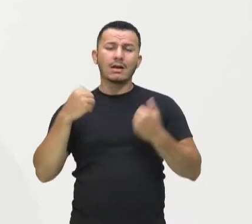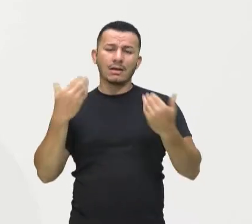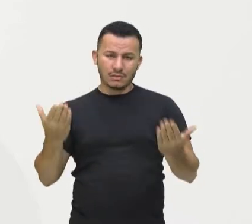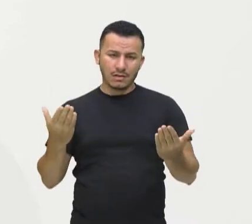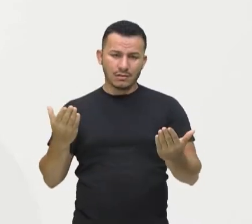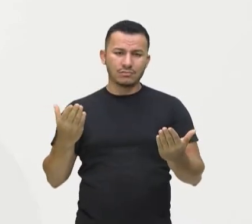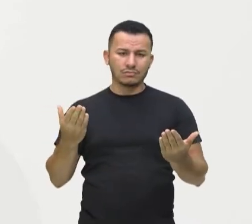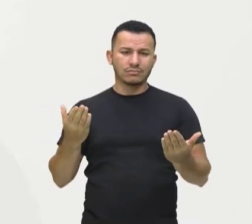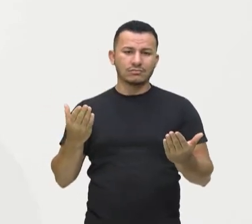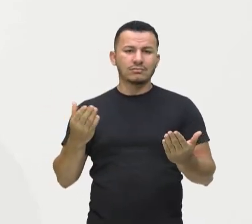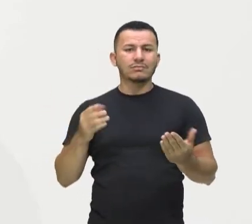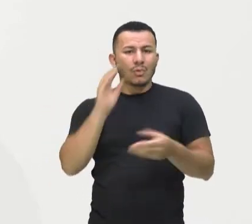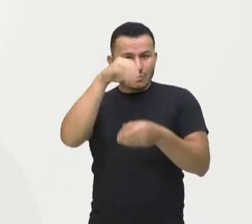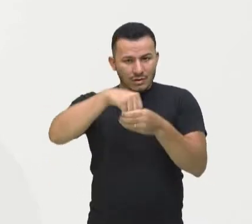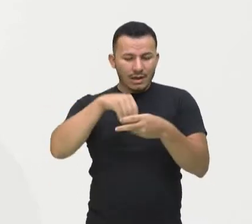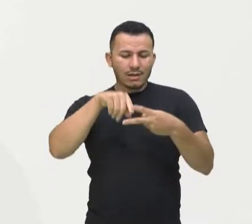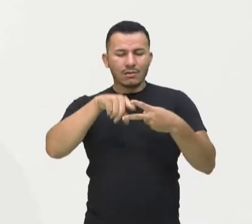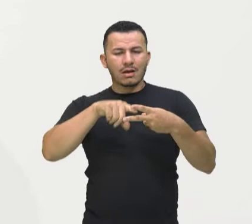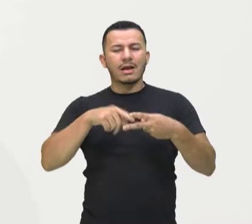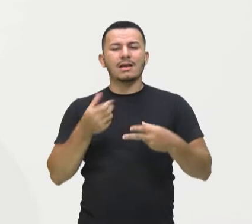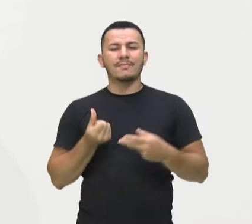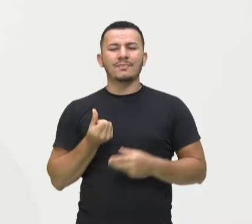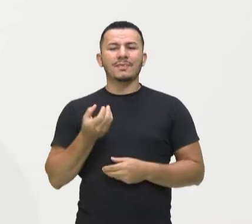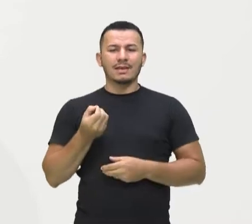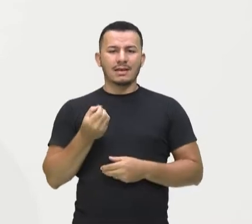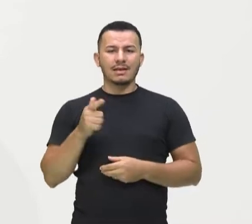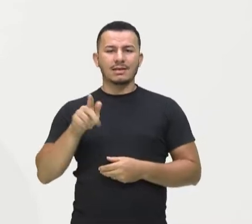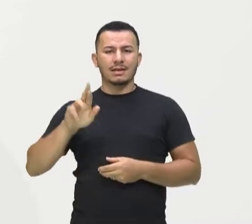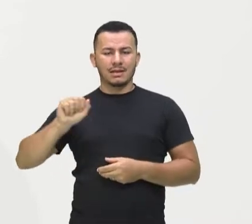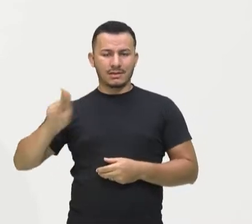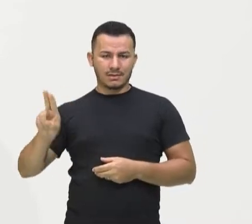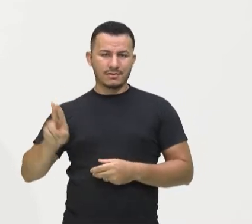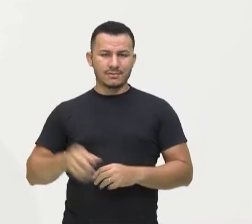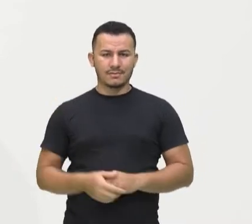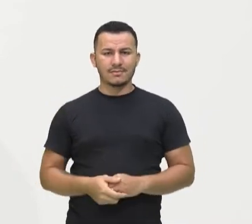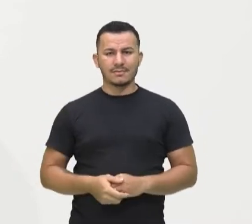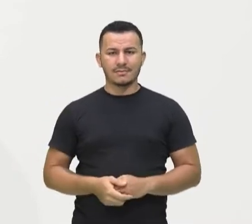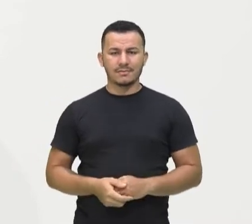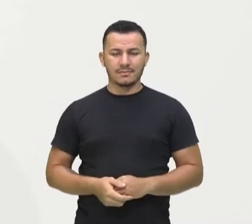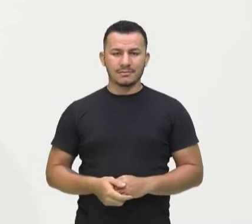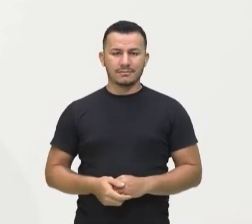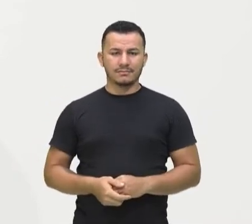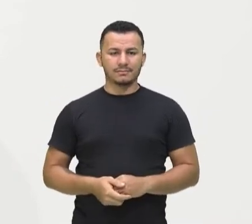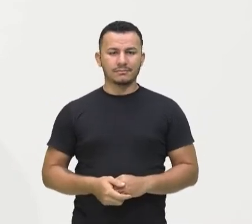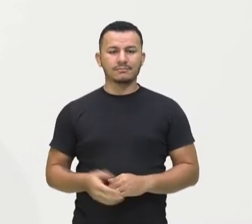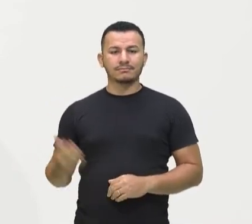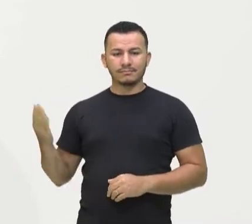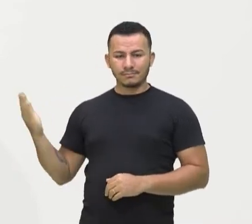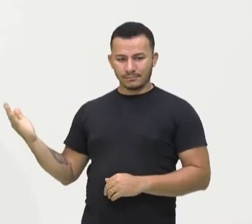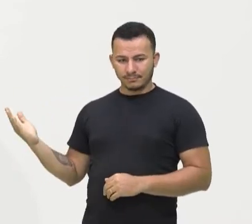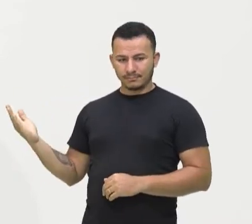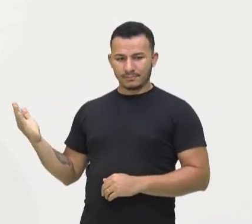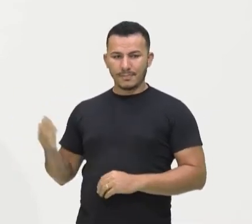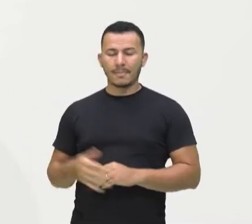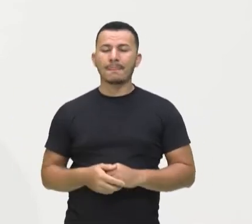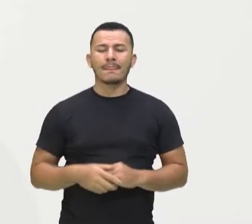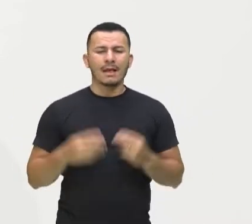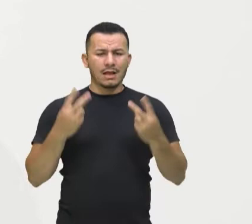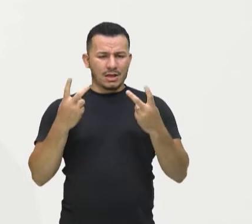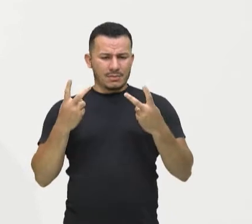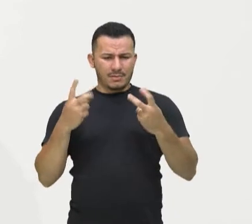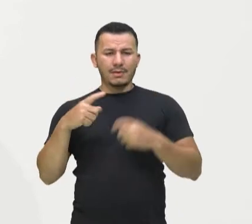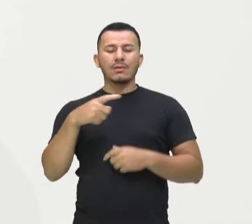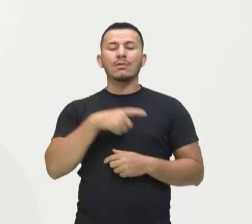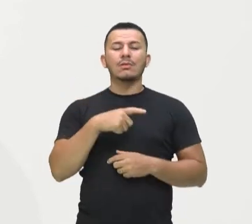isso por definição, né? Definição lá dos ângulos internos de um triângulo. Então, olha só, começa a enxergar aqui, ó, que aqui nós